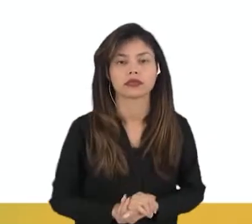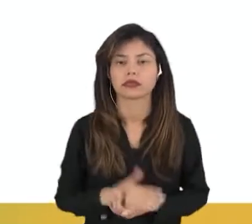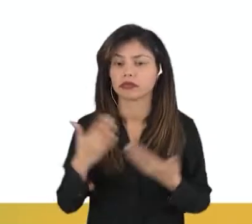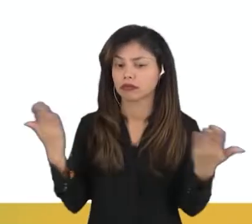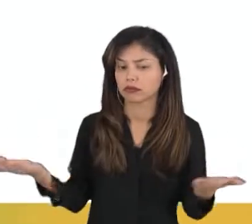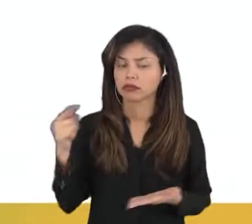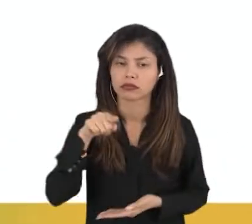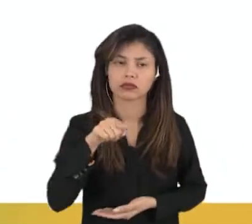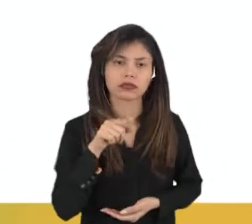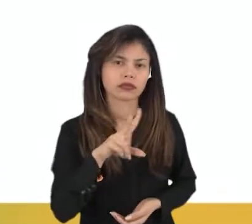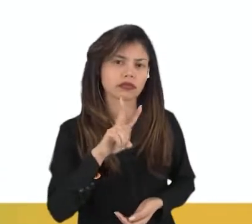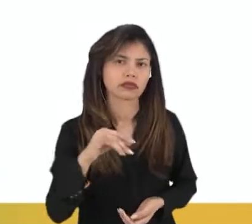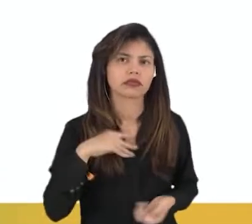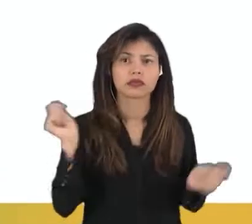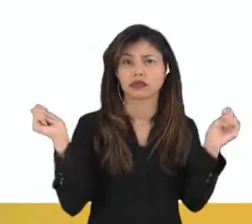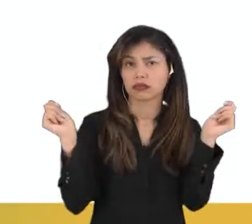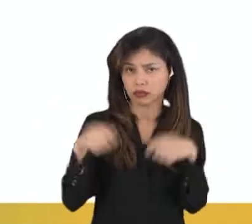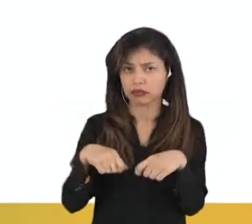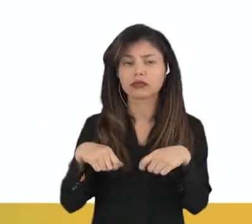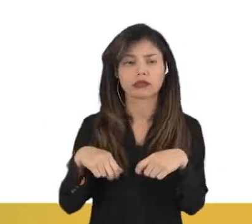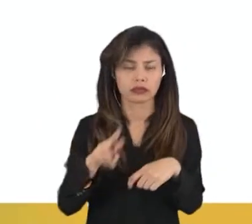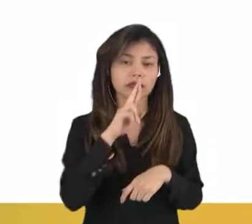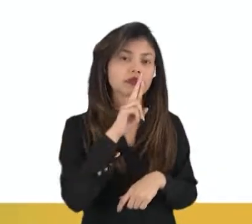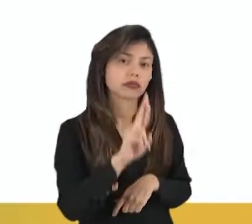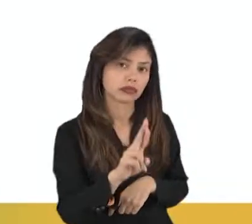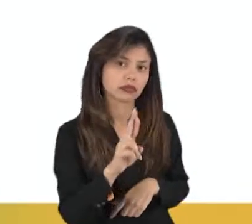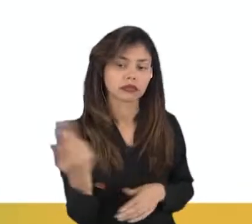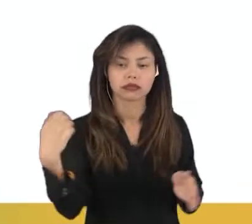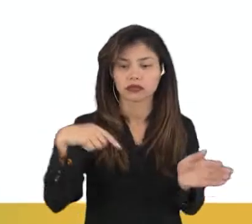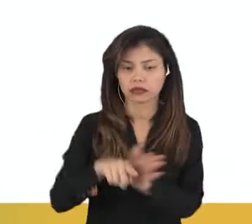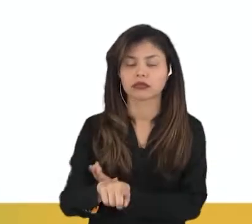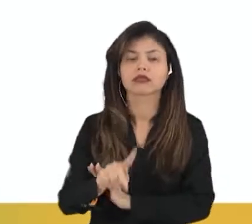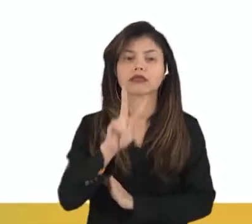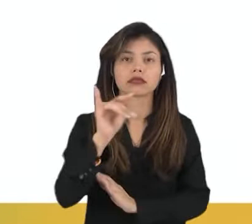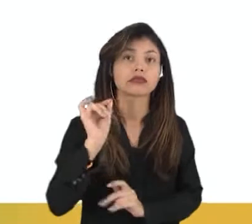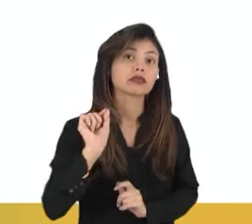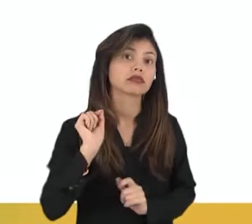Então, quer dizer que a nossa probabilidade, que é a resposta dessa questão,